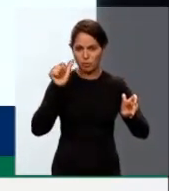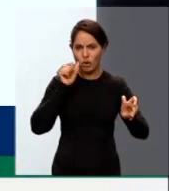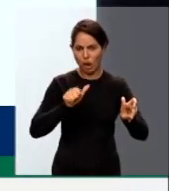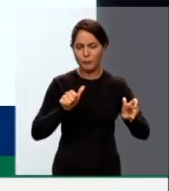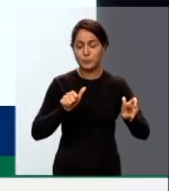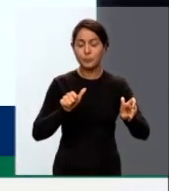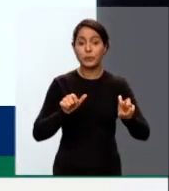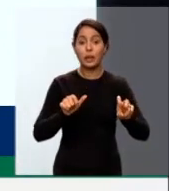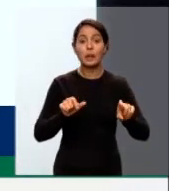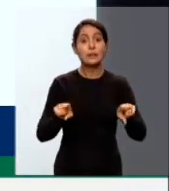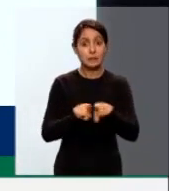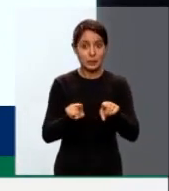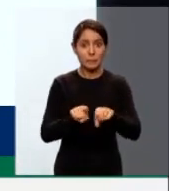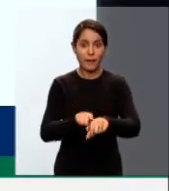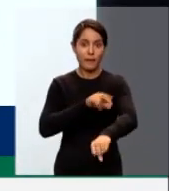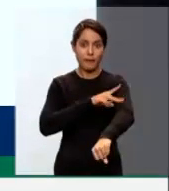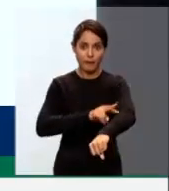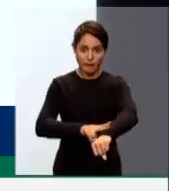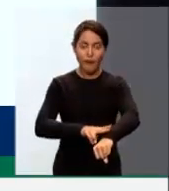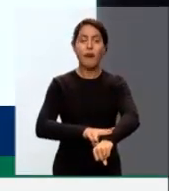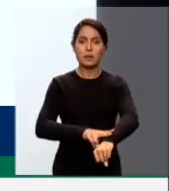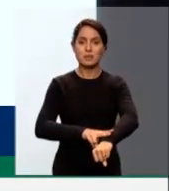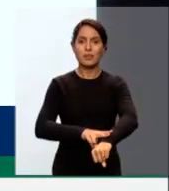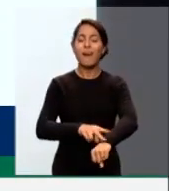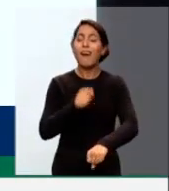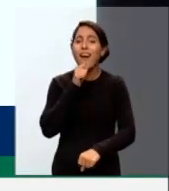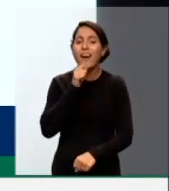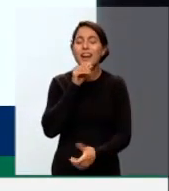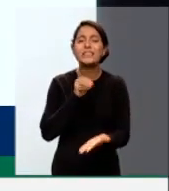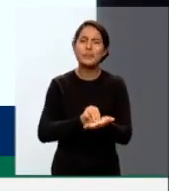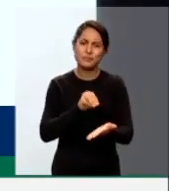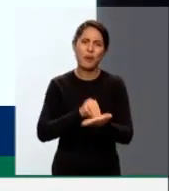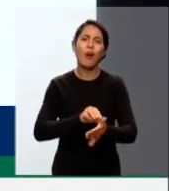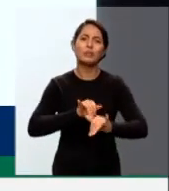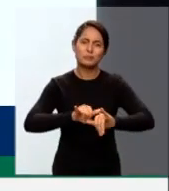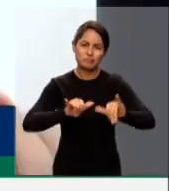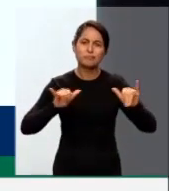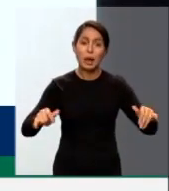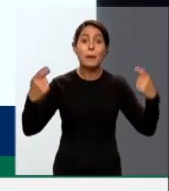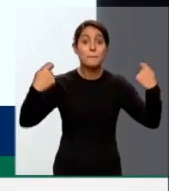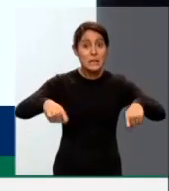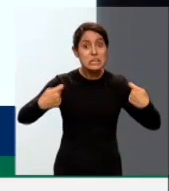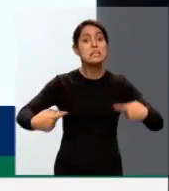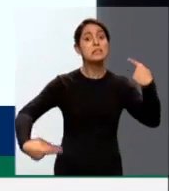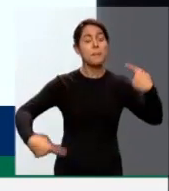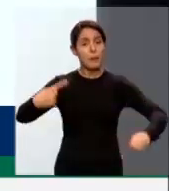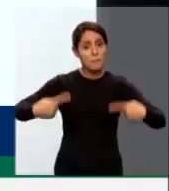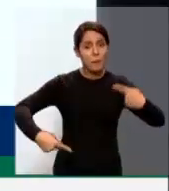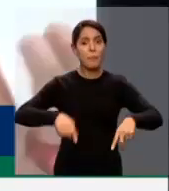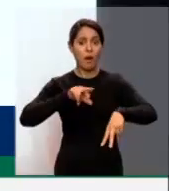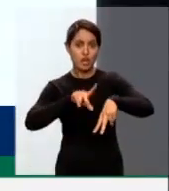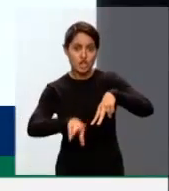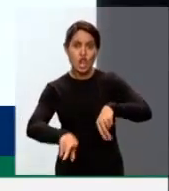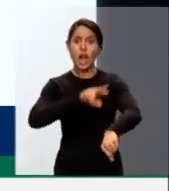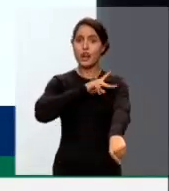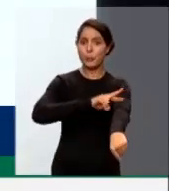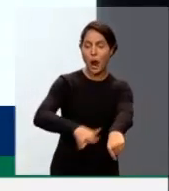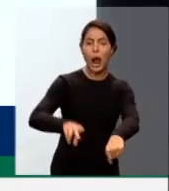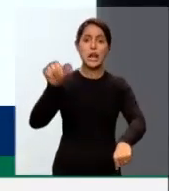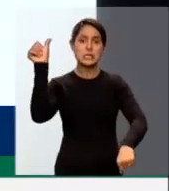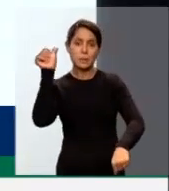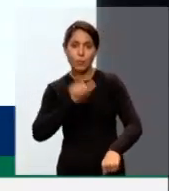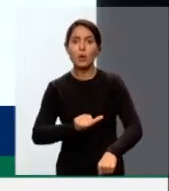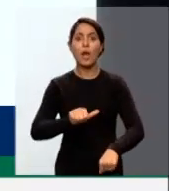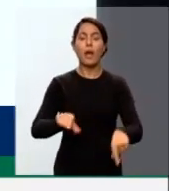raça ainda são muito invisibilizadas. É fundamental casar o debate de gênero com o debate de raça, o debate da mulher com o debate